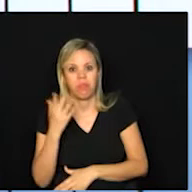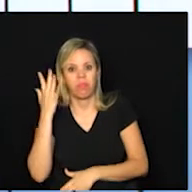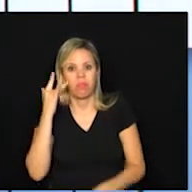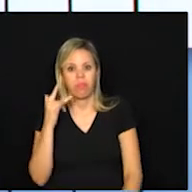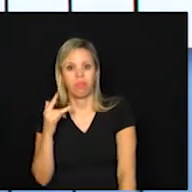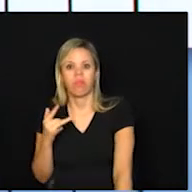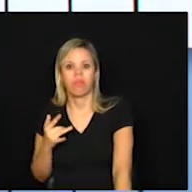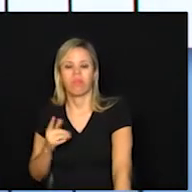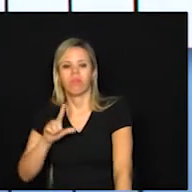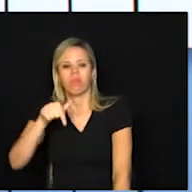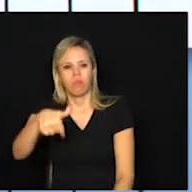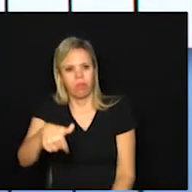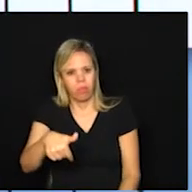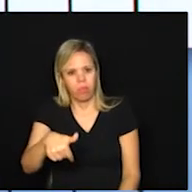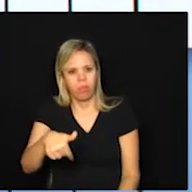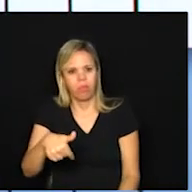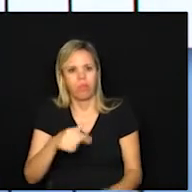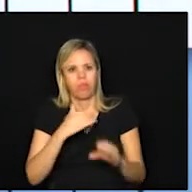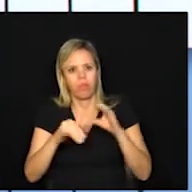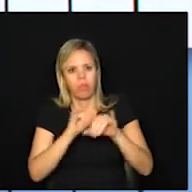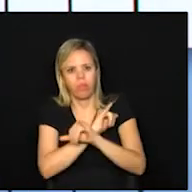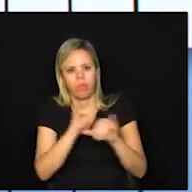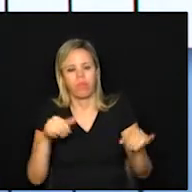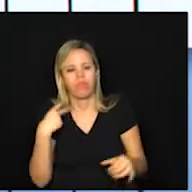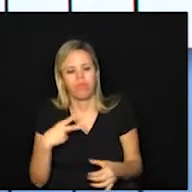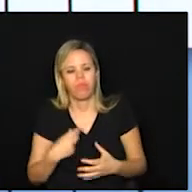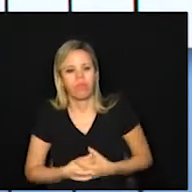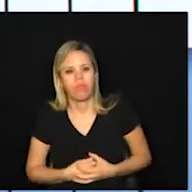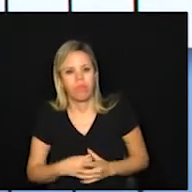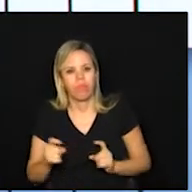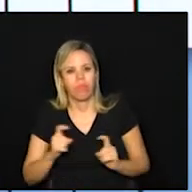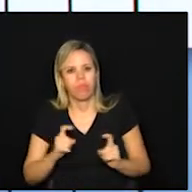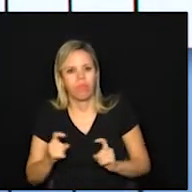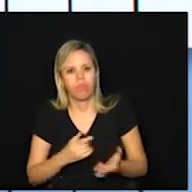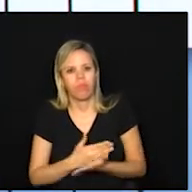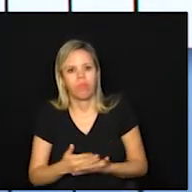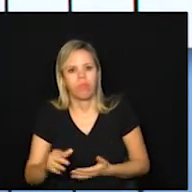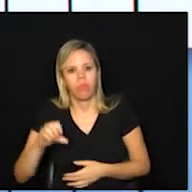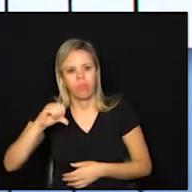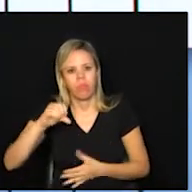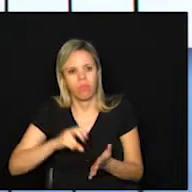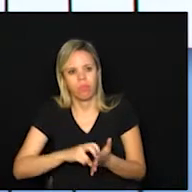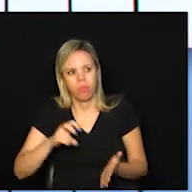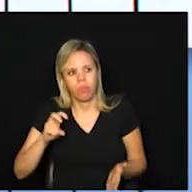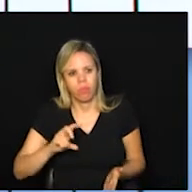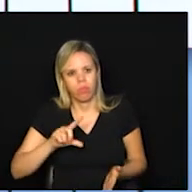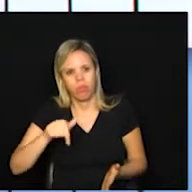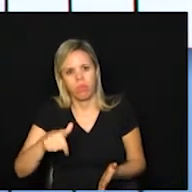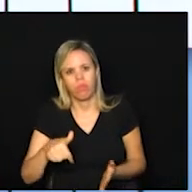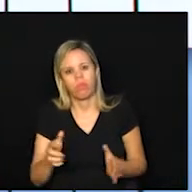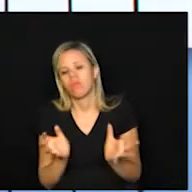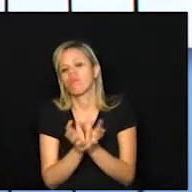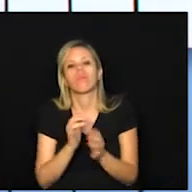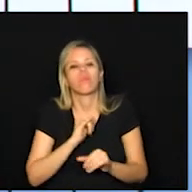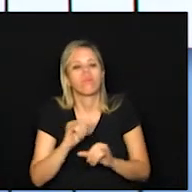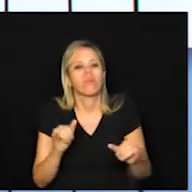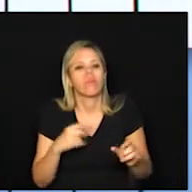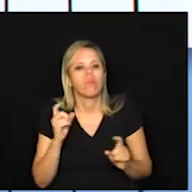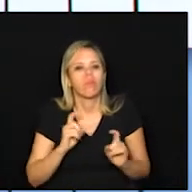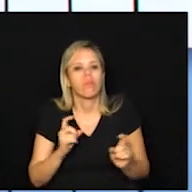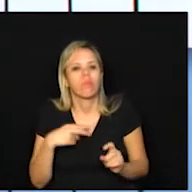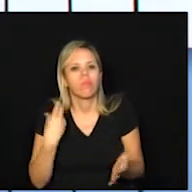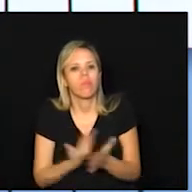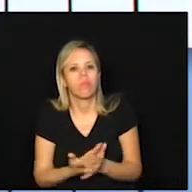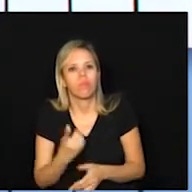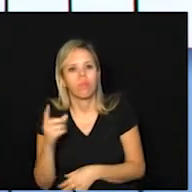amanhã após o comunicado de vereadores. A reunião começa às 9 horas, com o comunicado de vereadores que vai